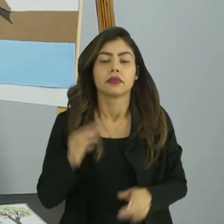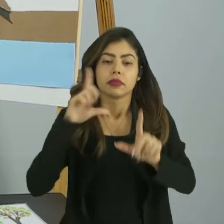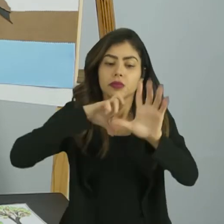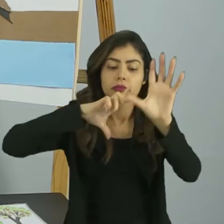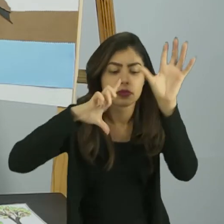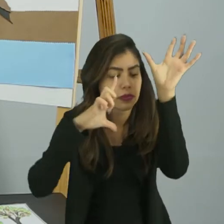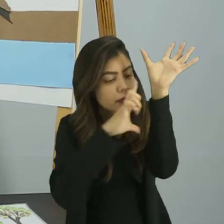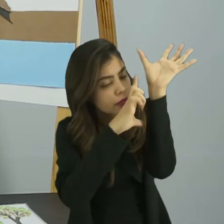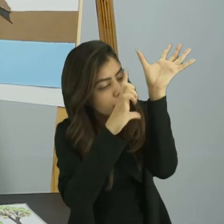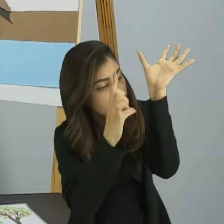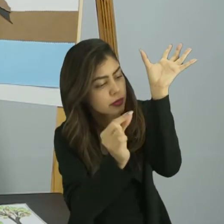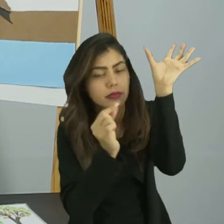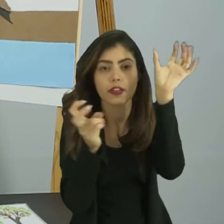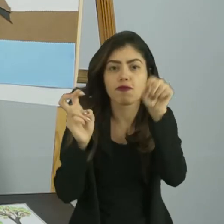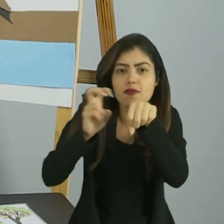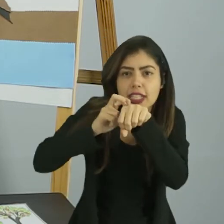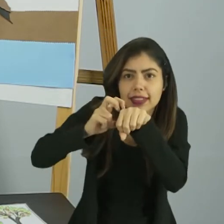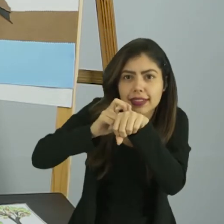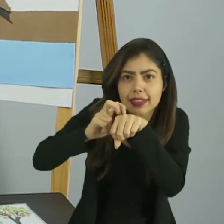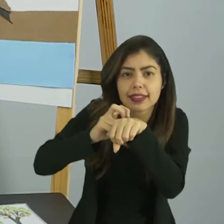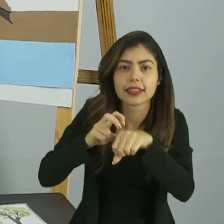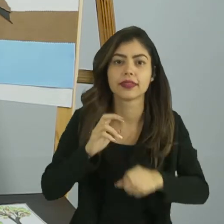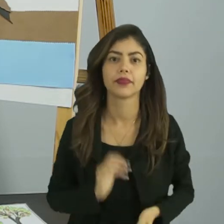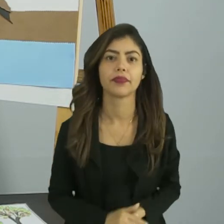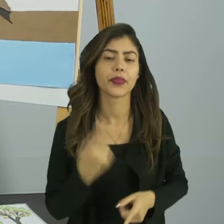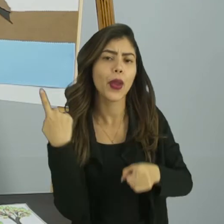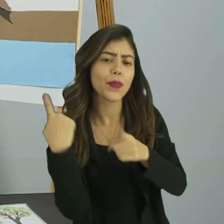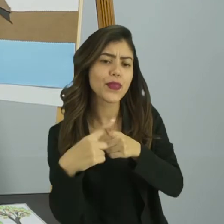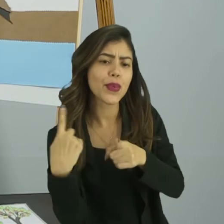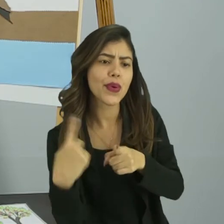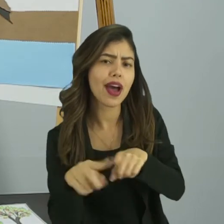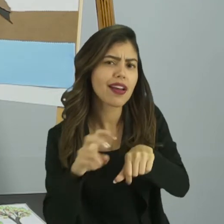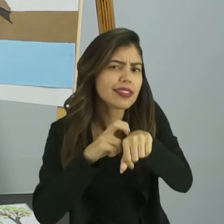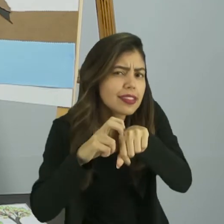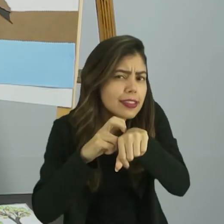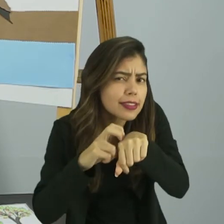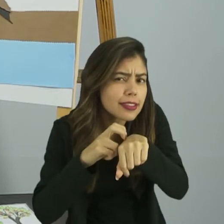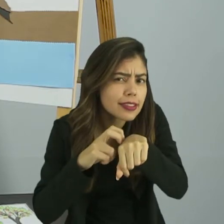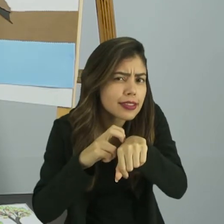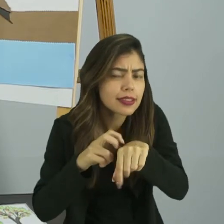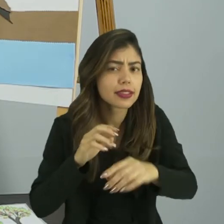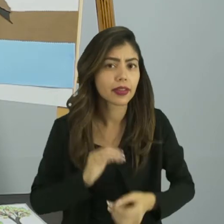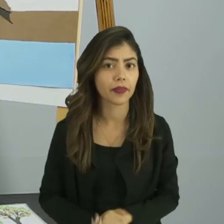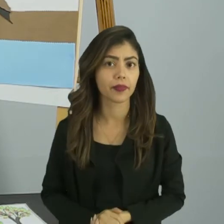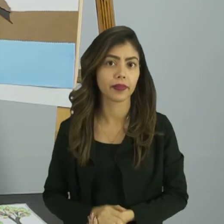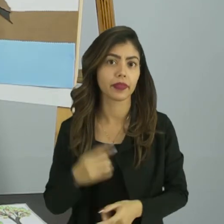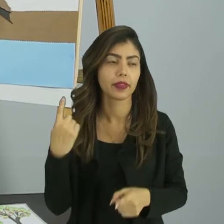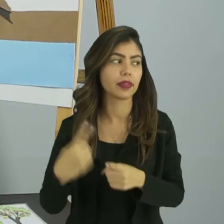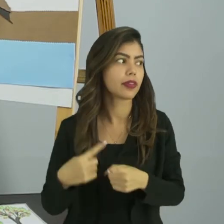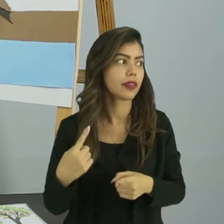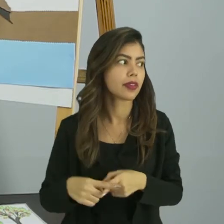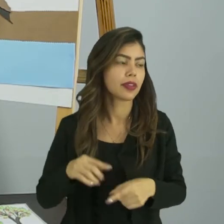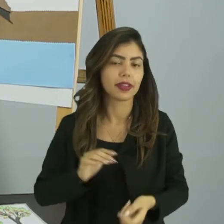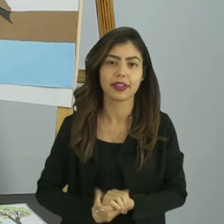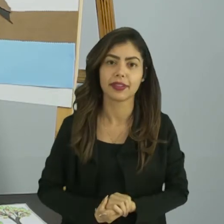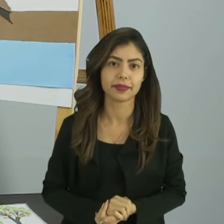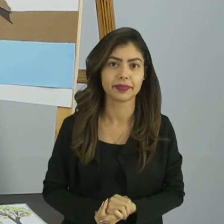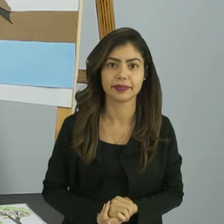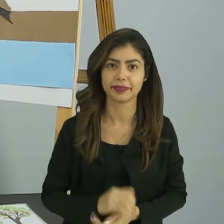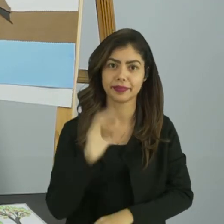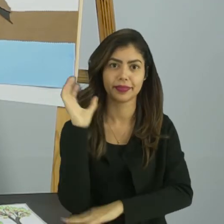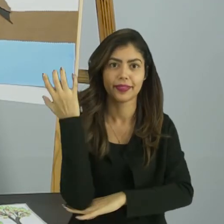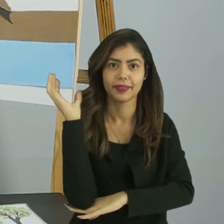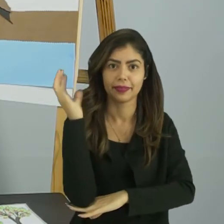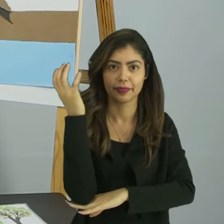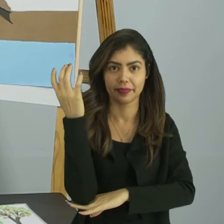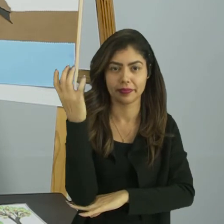folhas ficam bem verdinhas. Mas por que que as folhas ficam bem verdinhas? Porque a planta, ela produz o